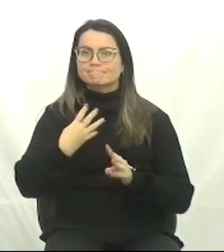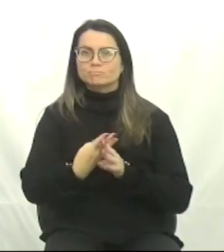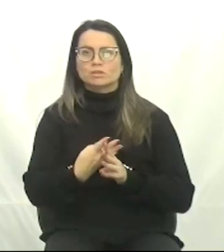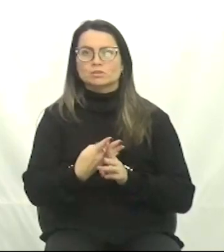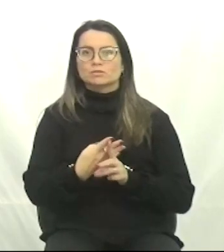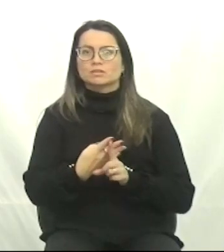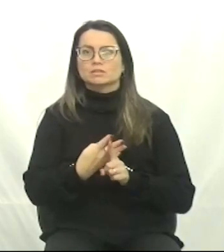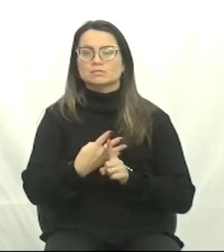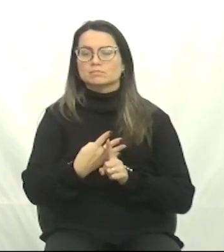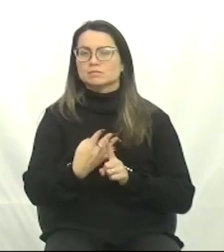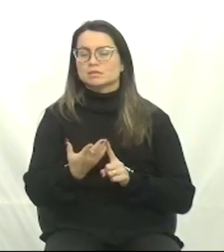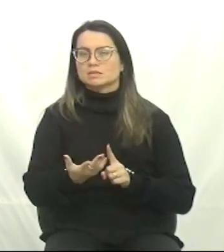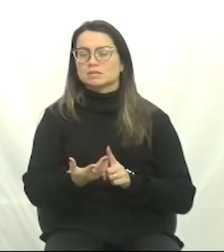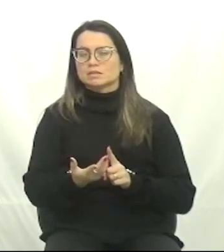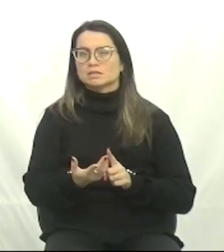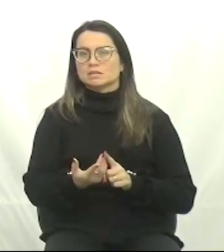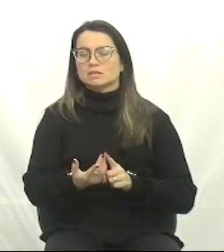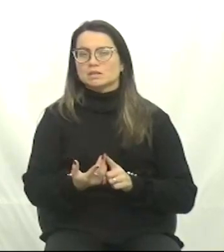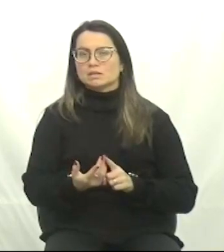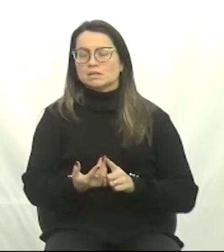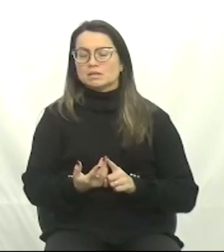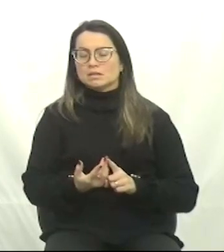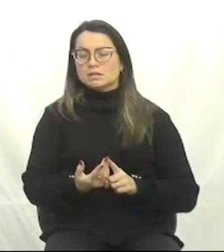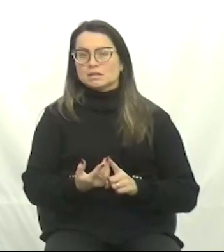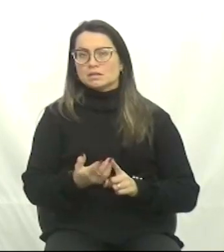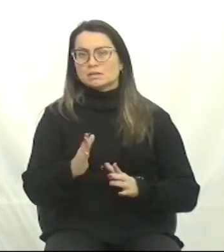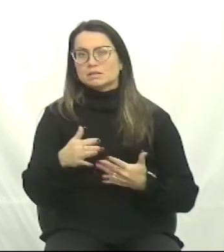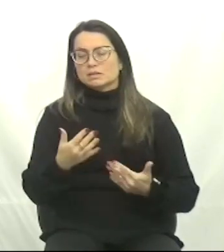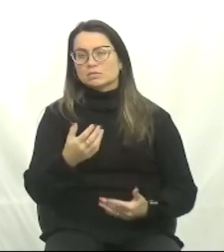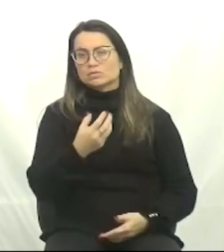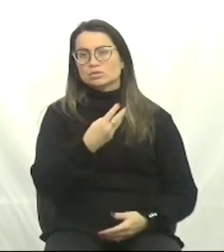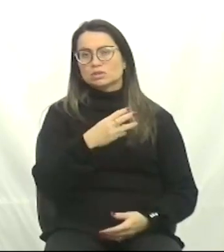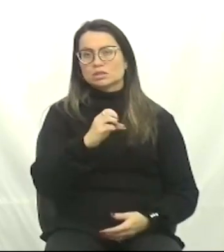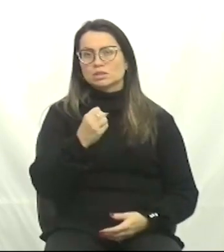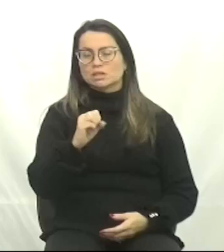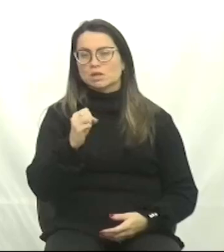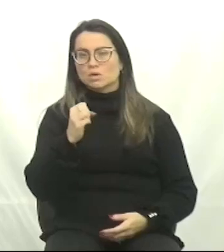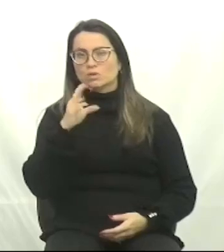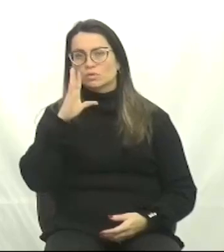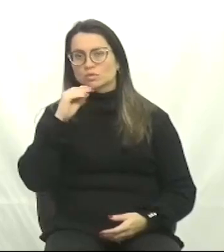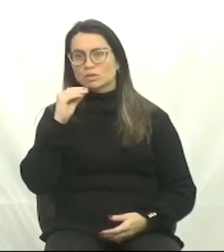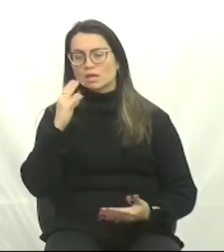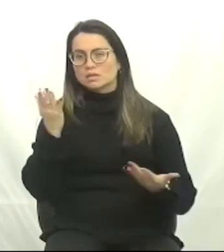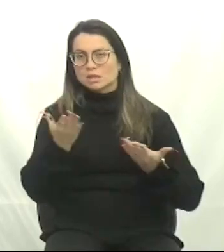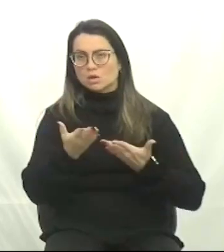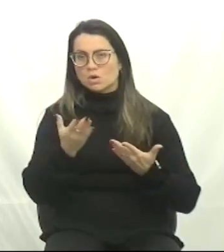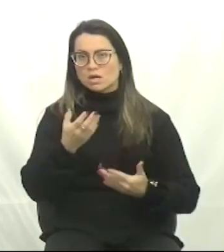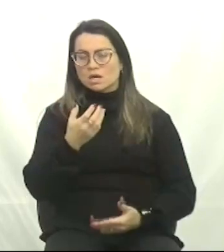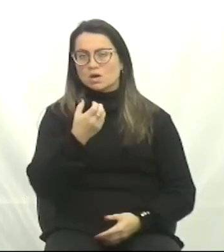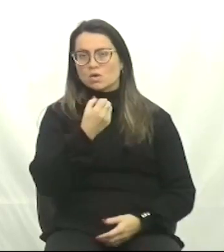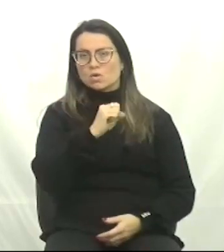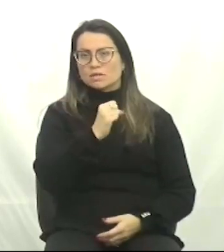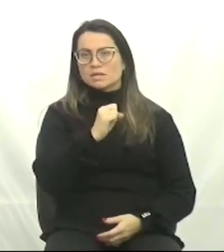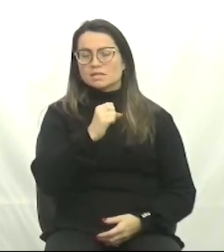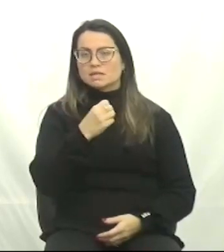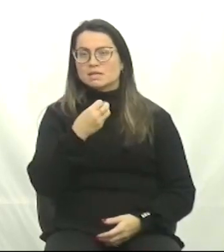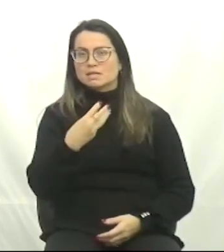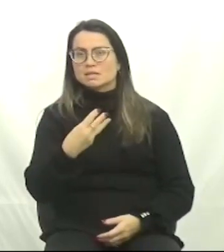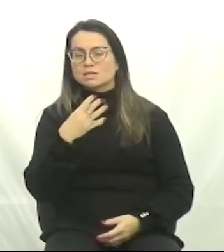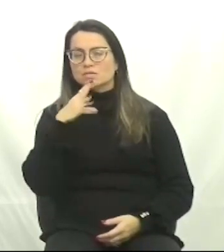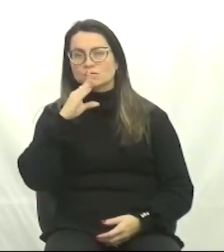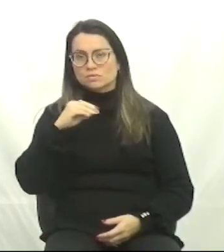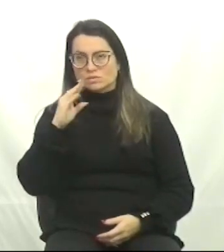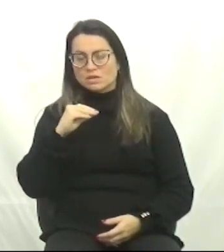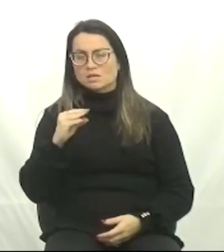24.519. De 38 funcionários, ela foi para 83 funcionários. Essa é a diferença que faz o Unedu e a